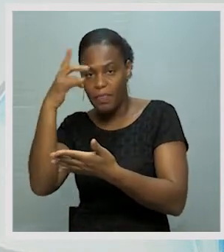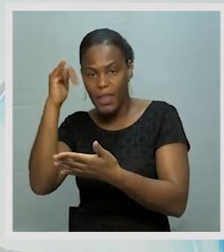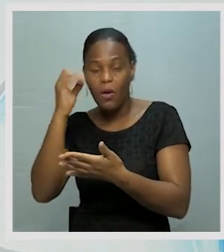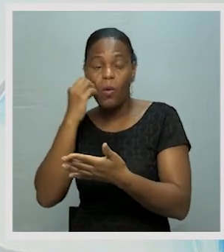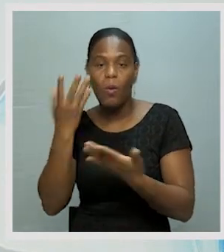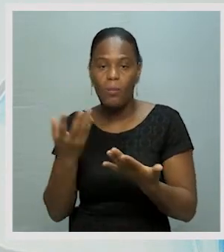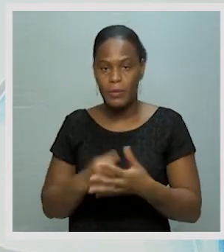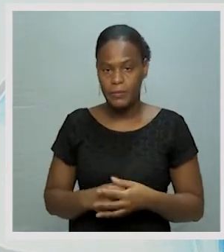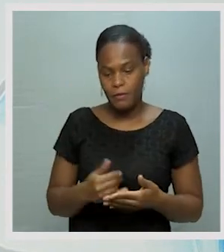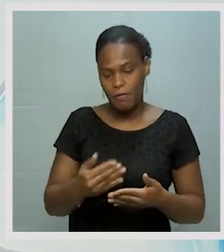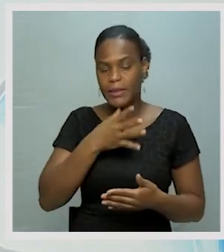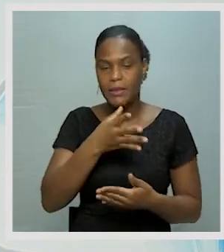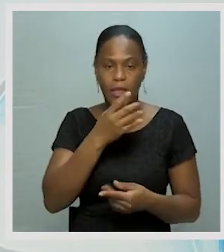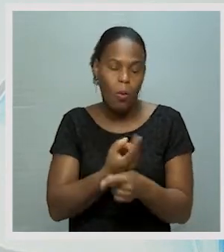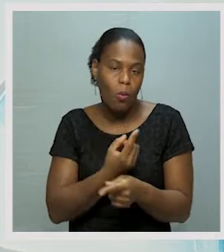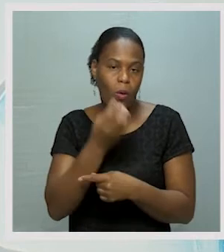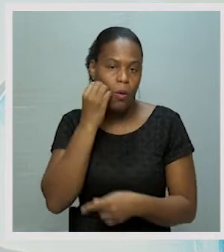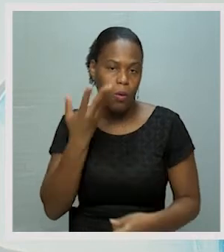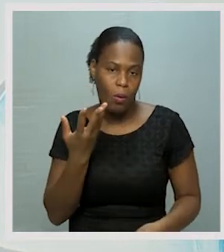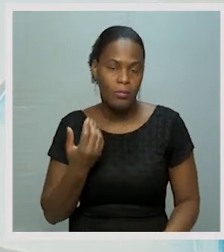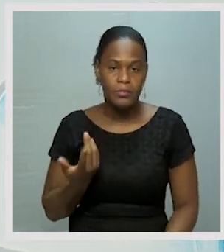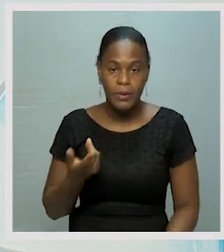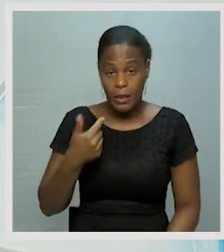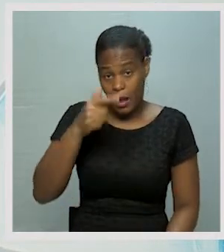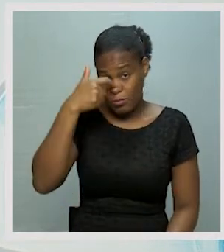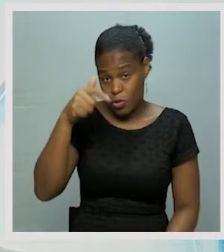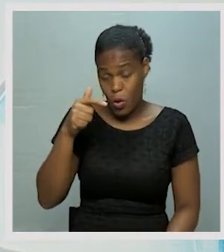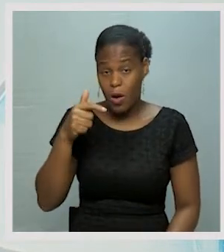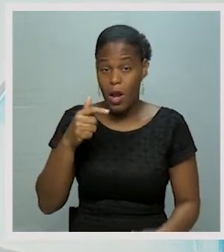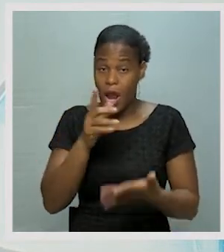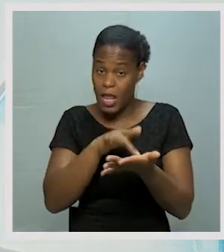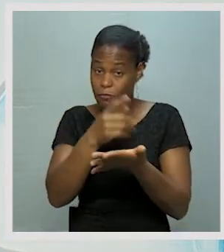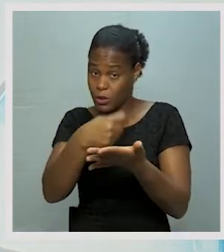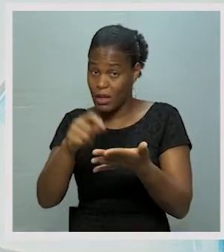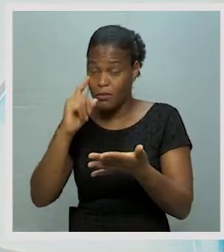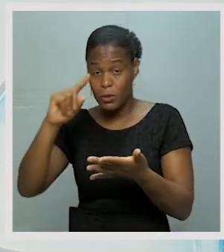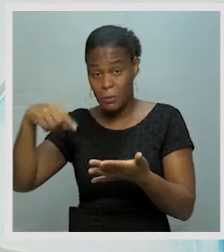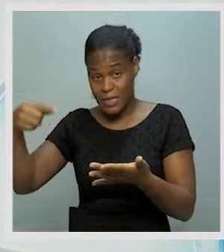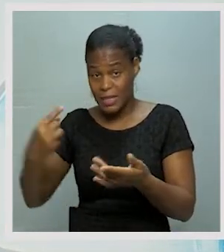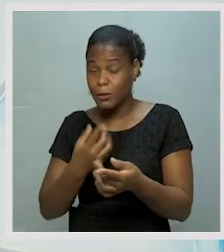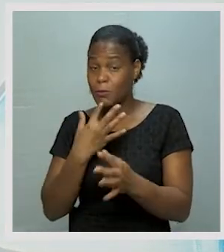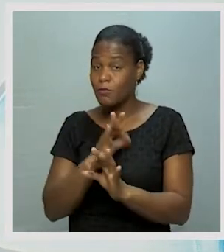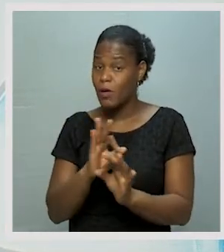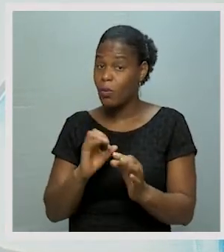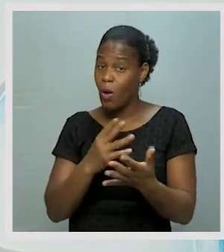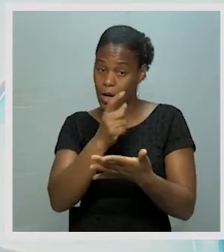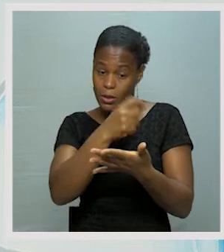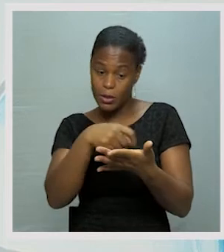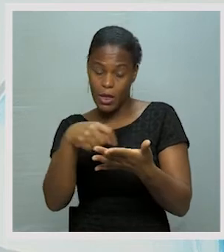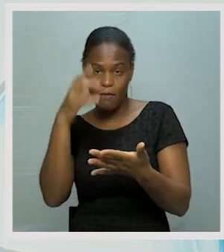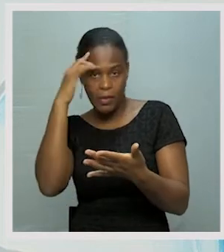vai dizendo as coisas? Há autores que são especialistas nisso. São espetaculares quando escrevem as suas